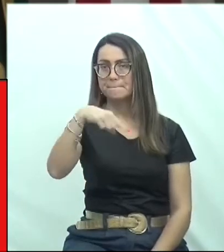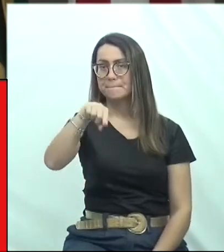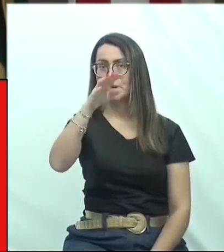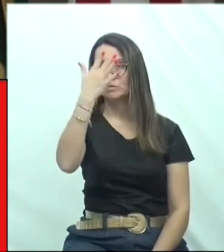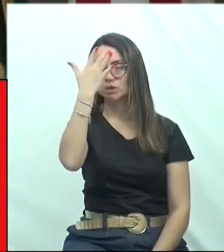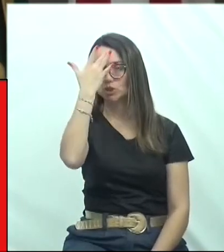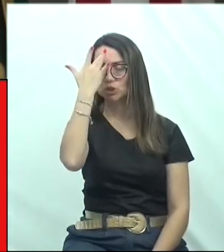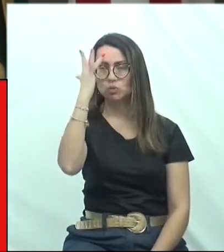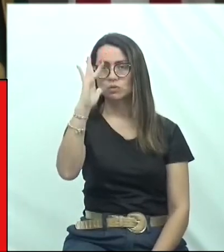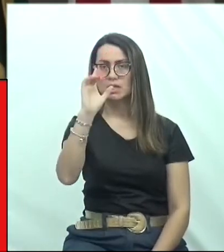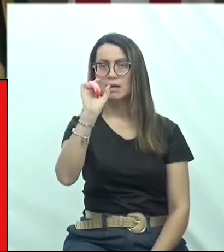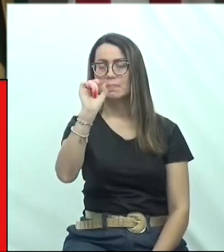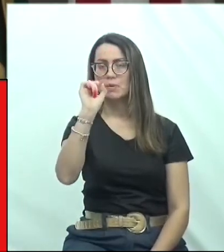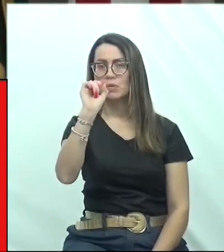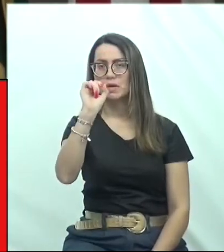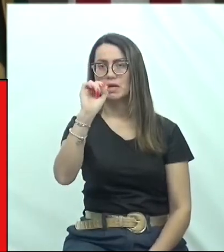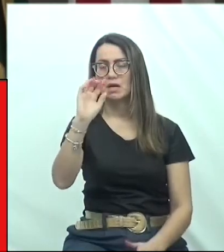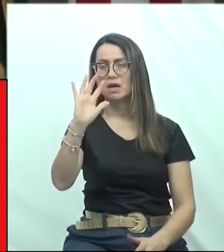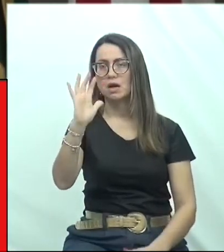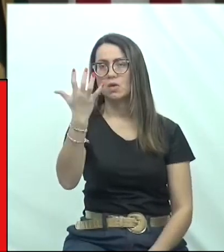toda a sociedade ficar sabendo,